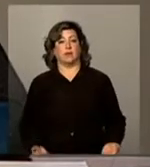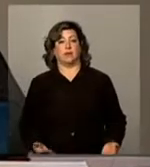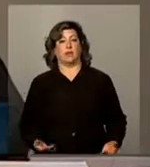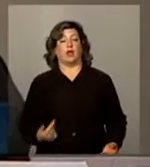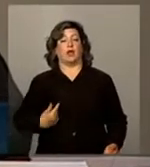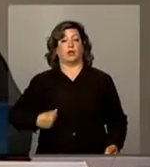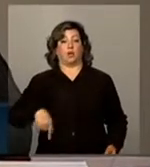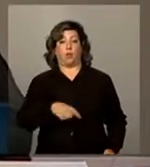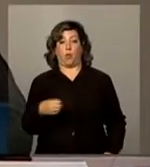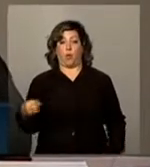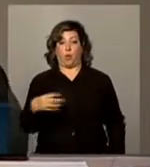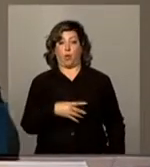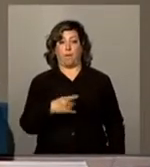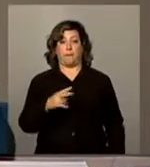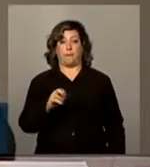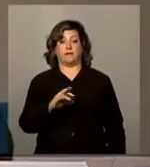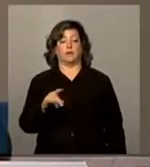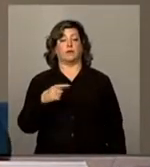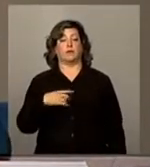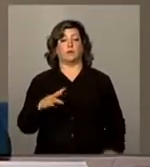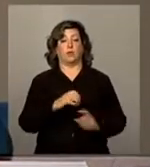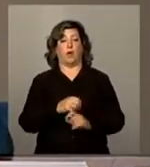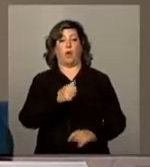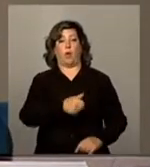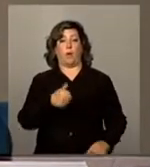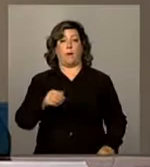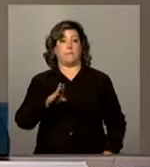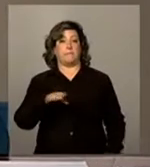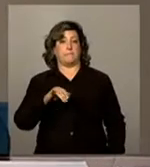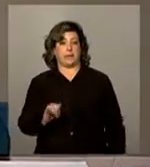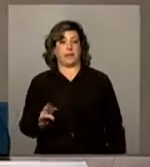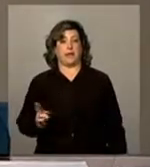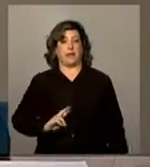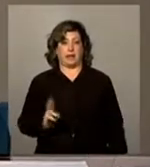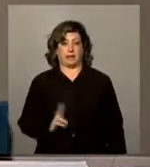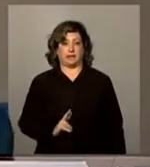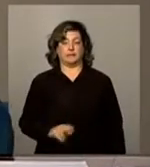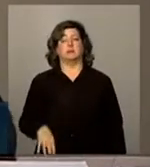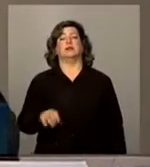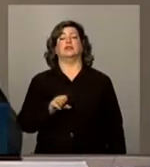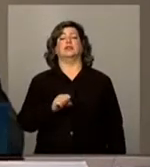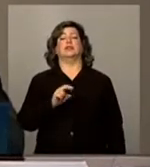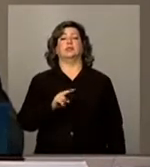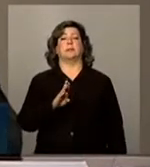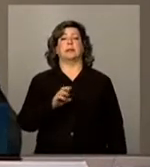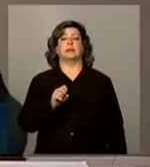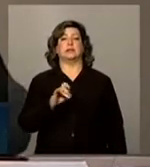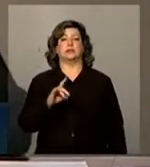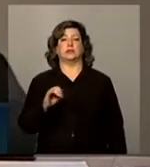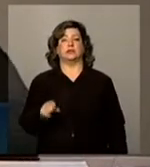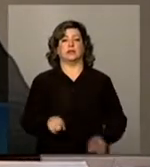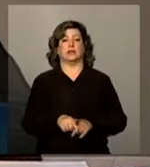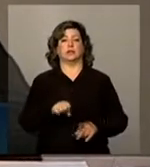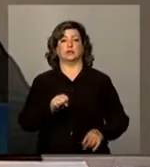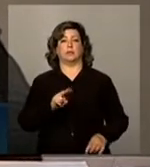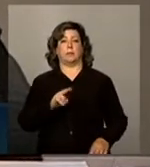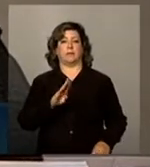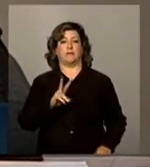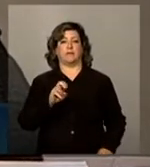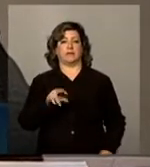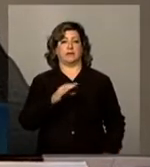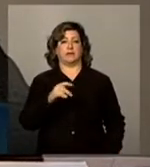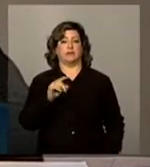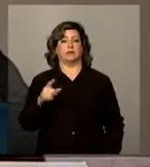previsão para essa despesa é de 11 bilhões de reais. Em subsídios e subvenções, também estamos fazendo um ajuste, uma redução de